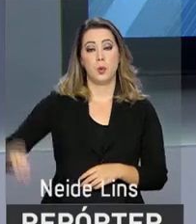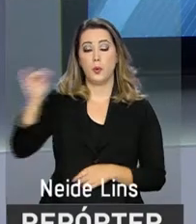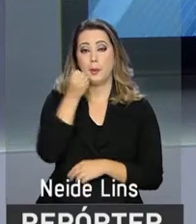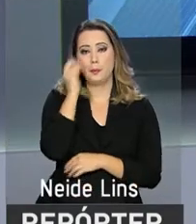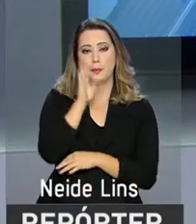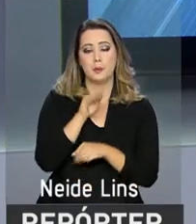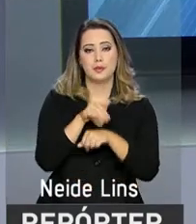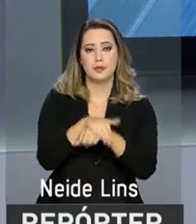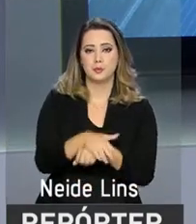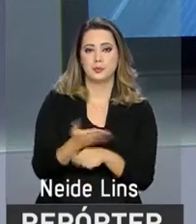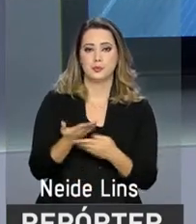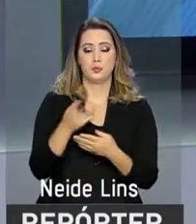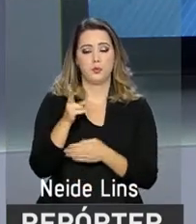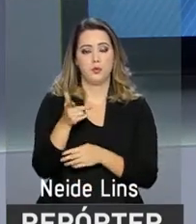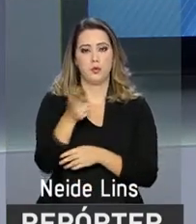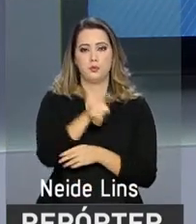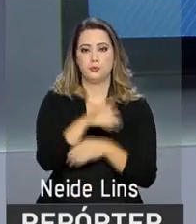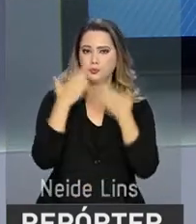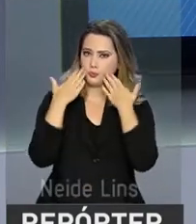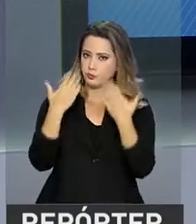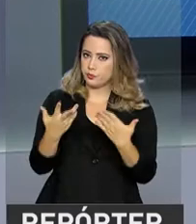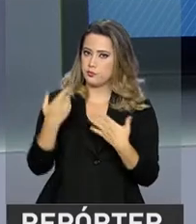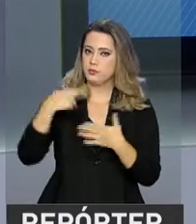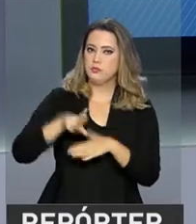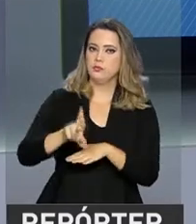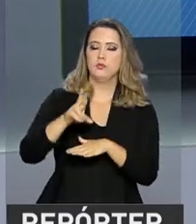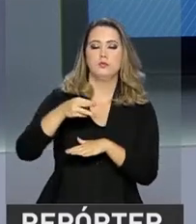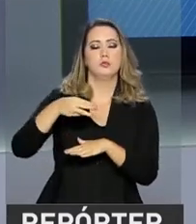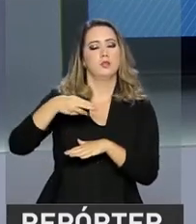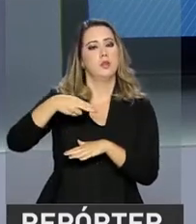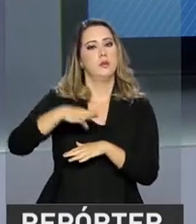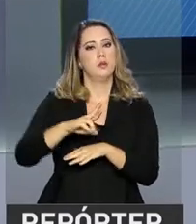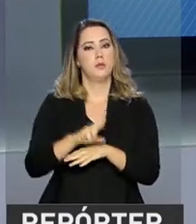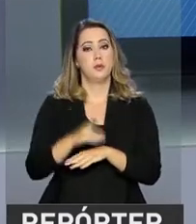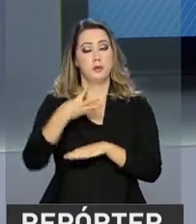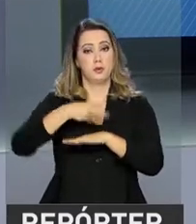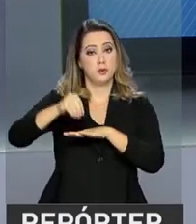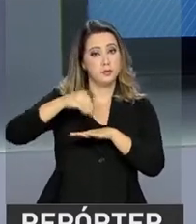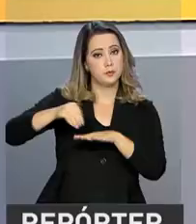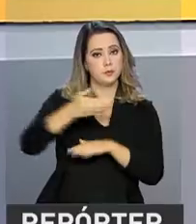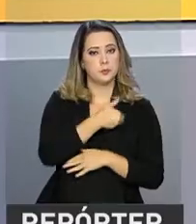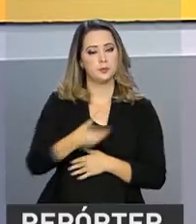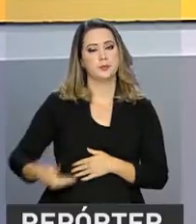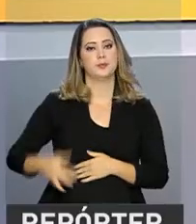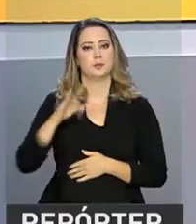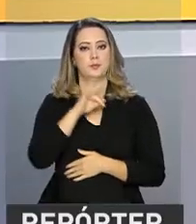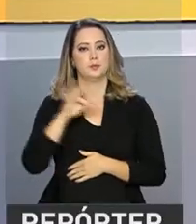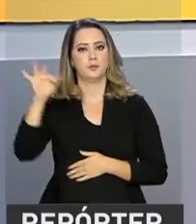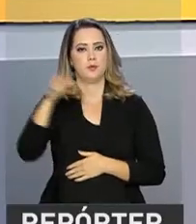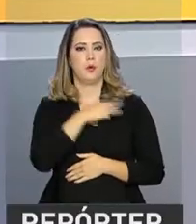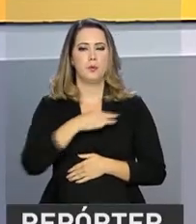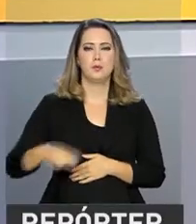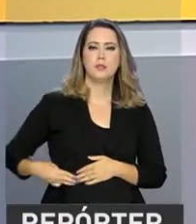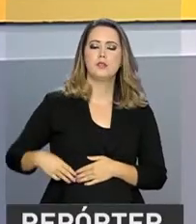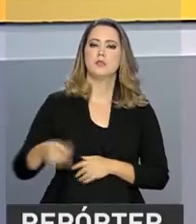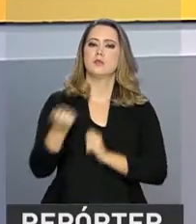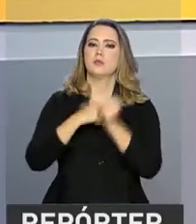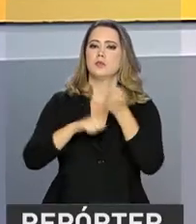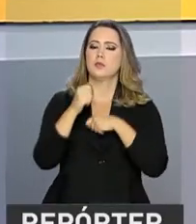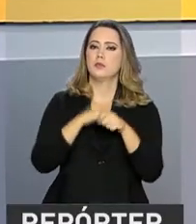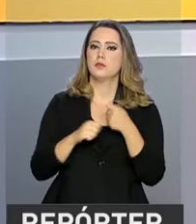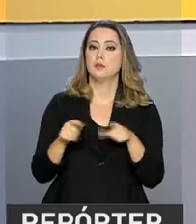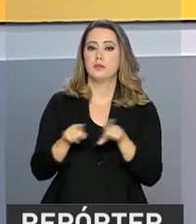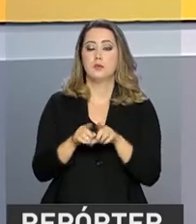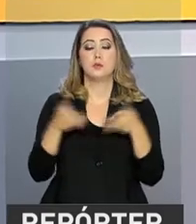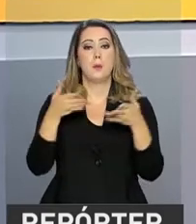Olá, boa noite. Estamos de volta com mais uma edição do Repórter NBR com as notícias do governo federal. O ministro da Fazenda, Henrique Meirelles,